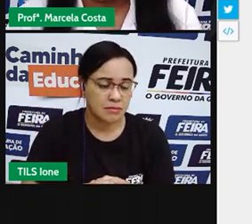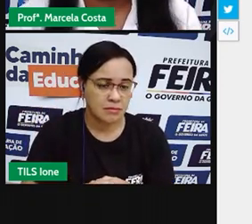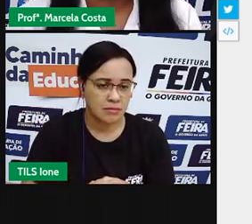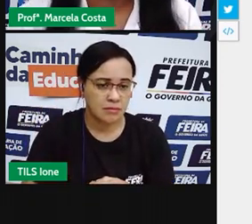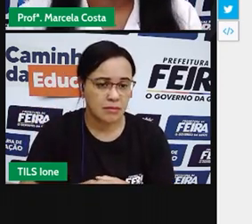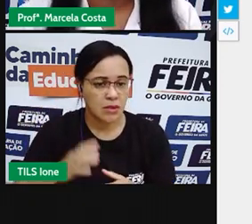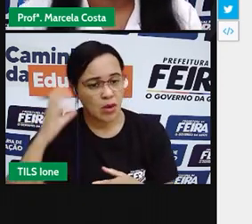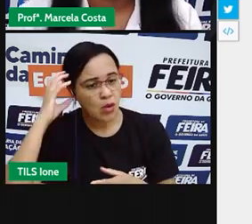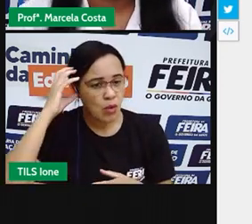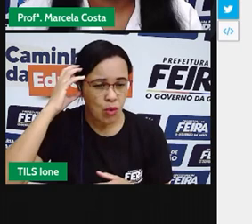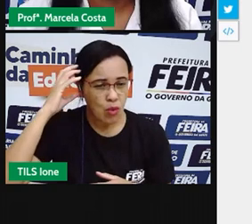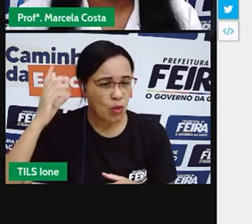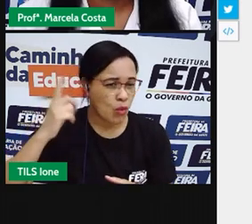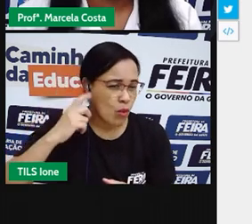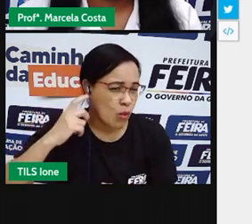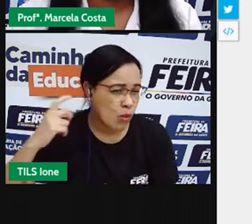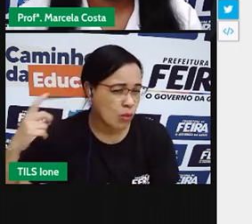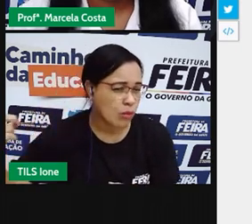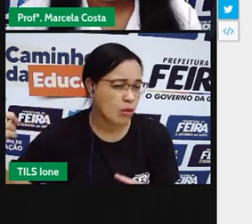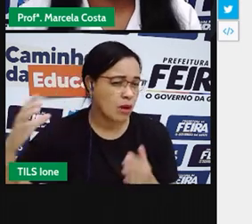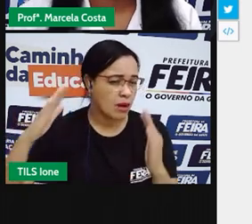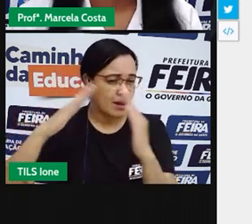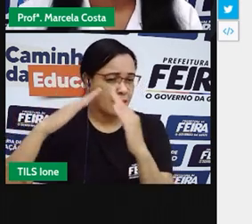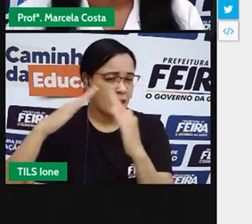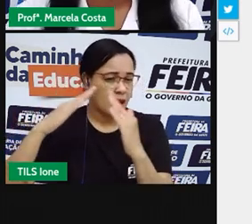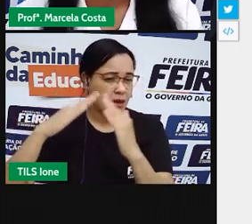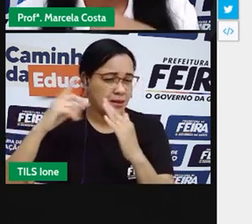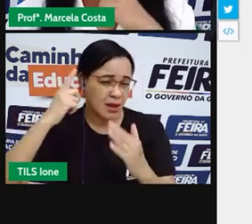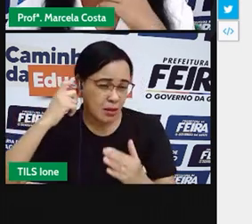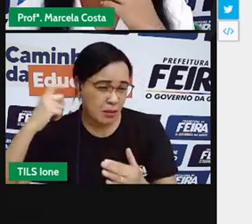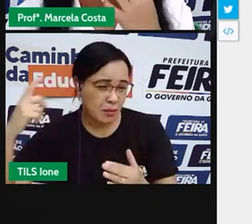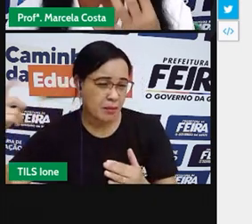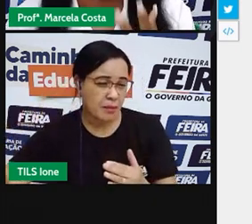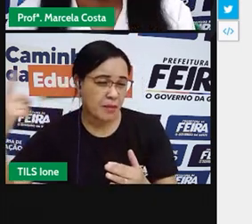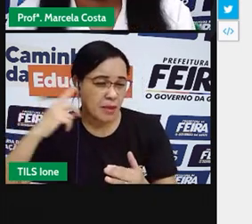som em casa, um volume muito alto,